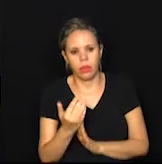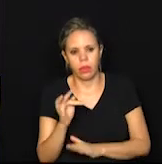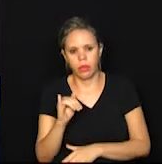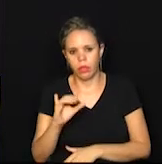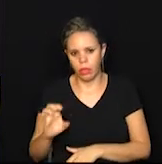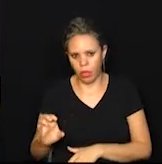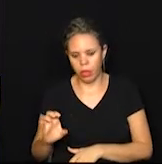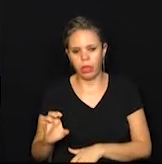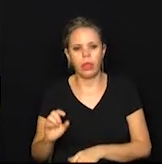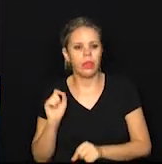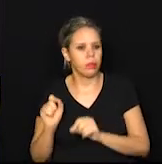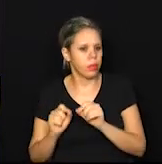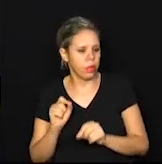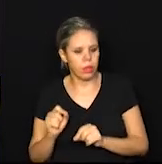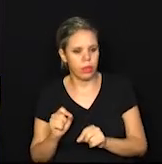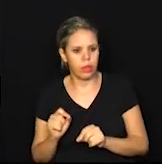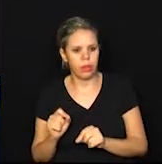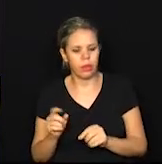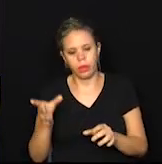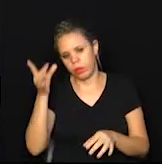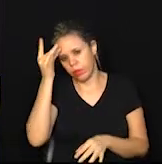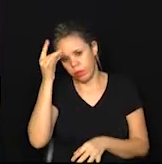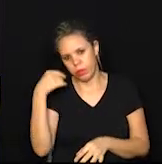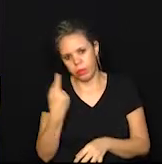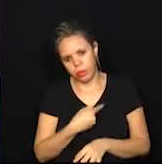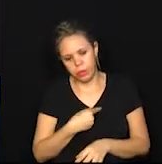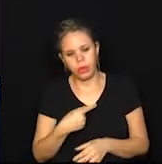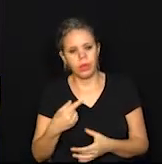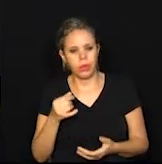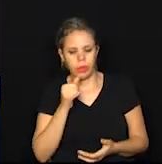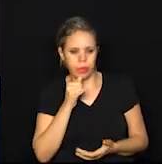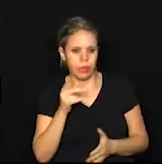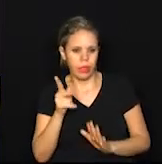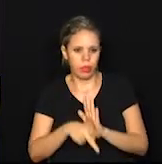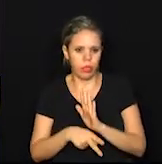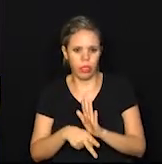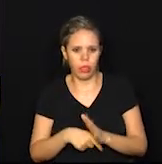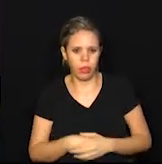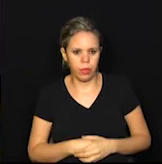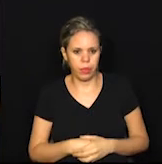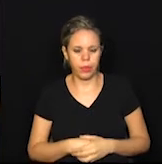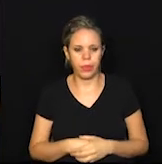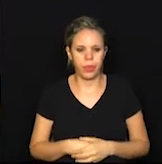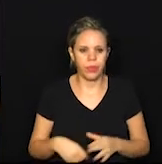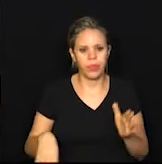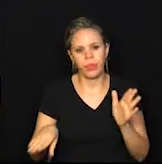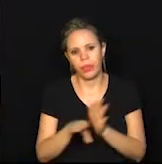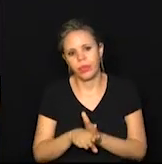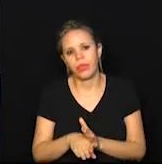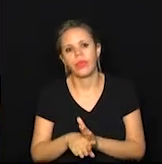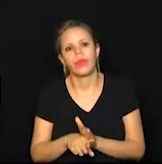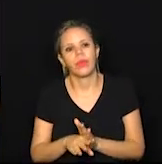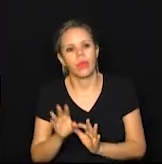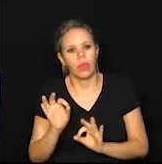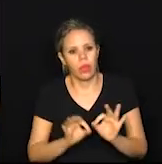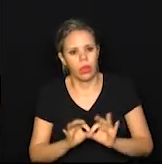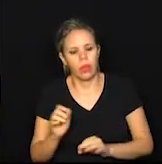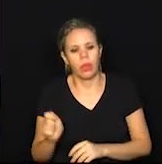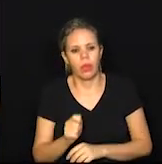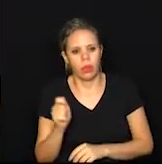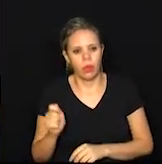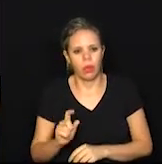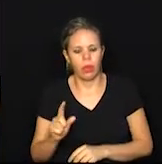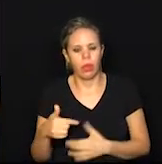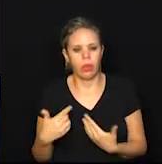para quê? Em vez de absorver, a gente receber projetos vindo das organizações sociais